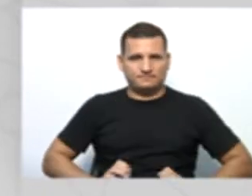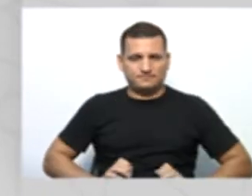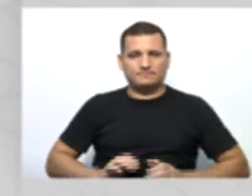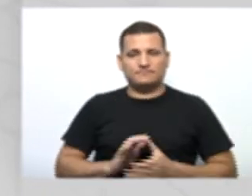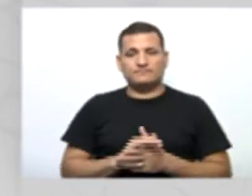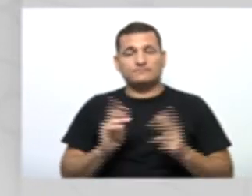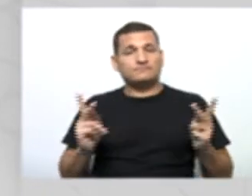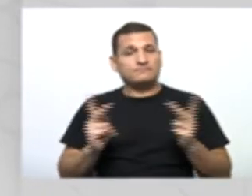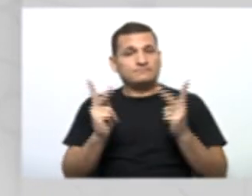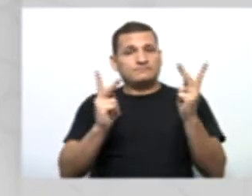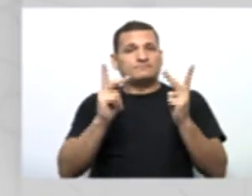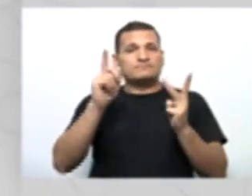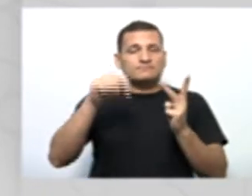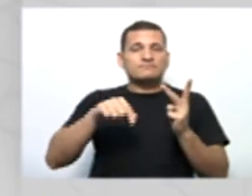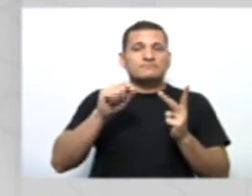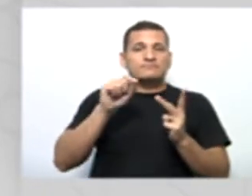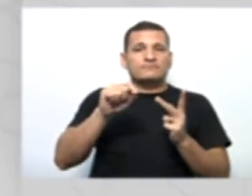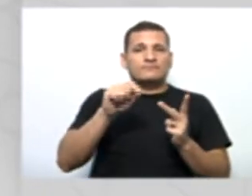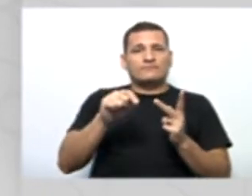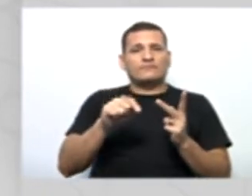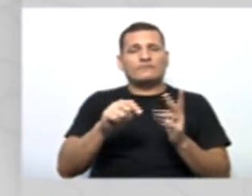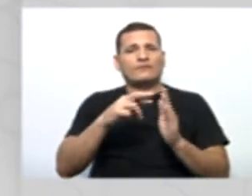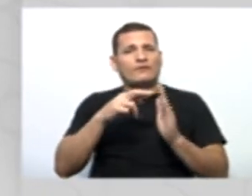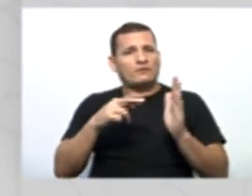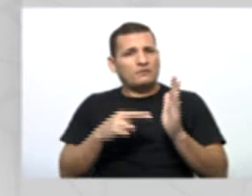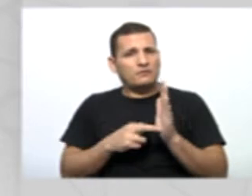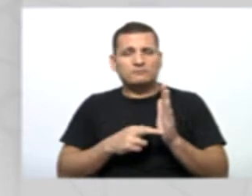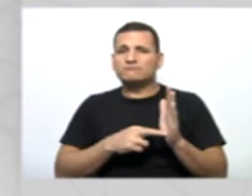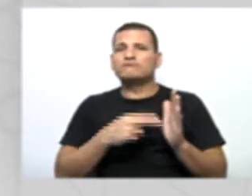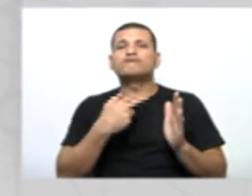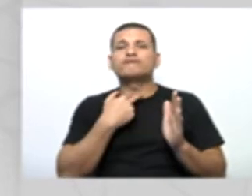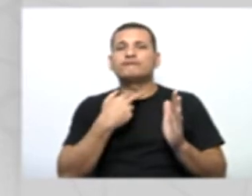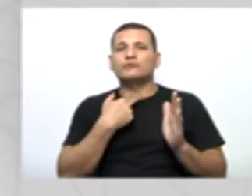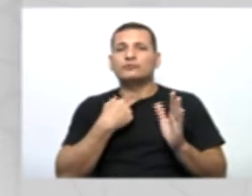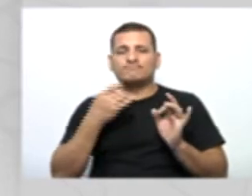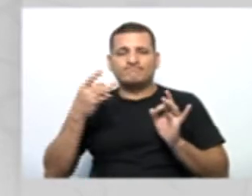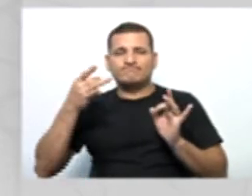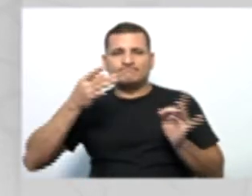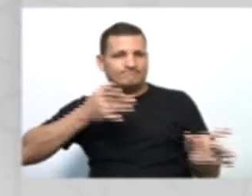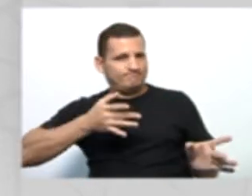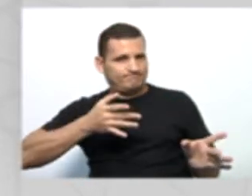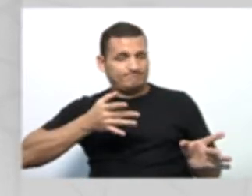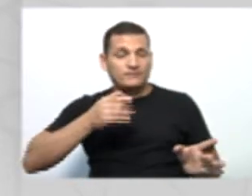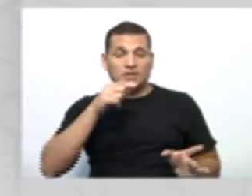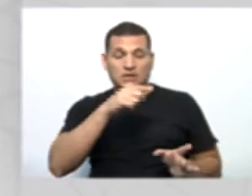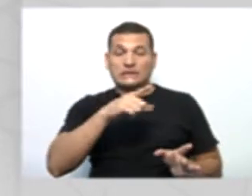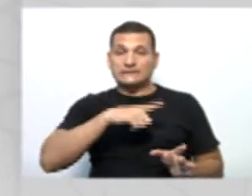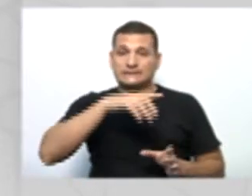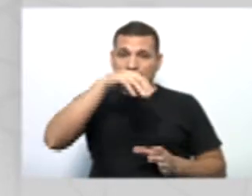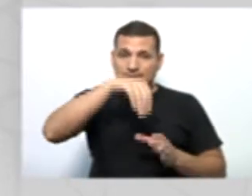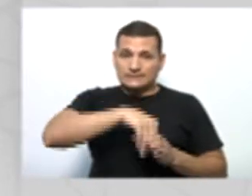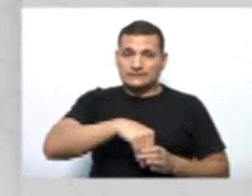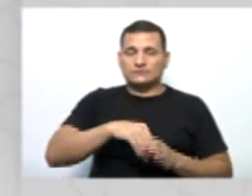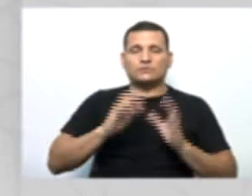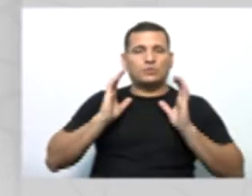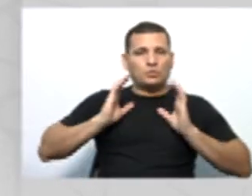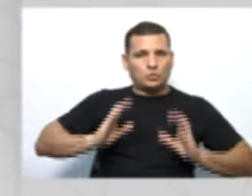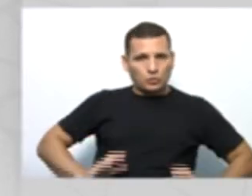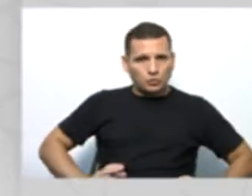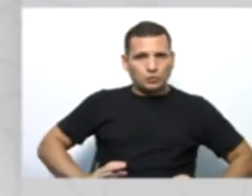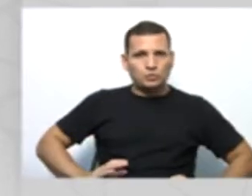princípios dos quais não se abre mão. Eles estão na base de nossa conduta